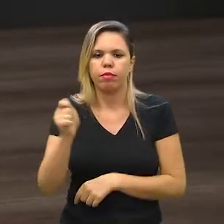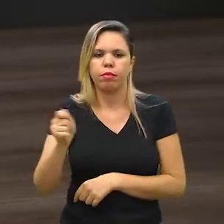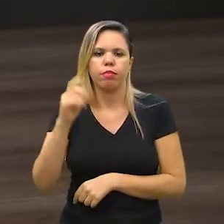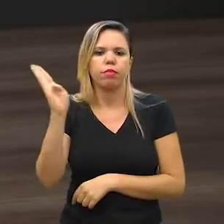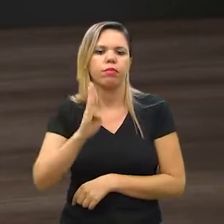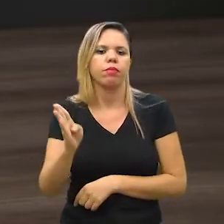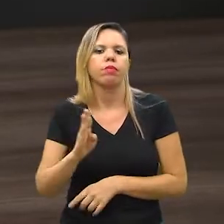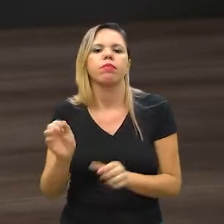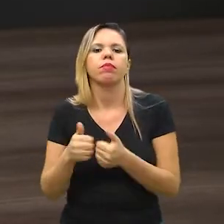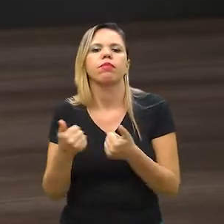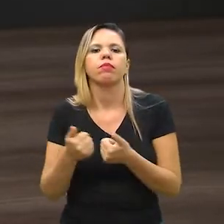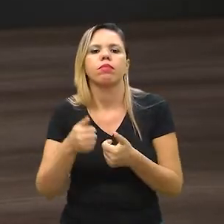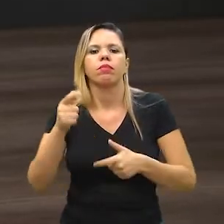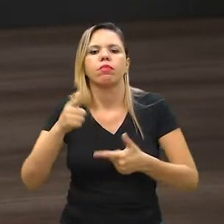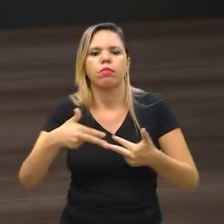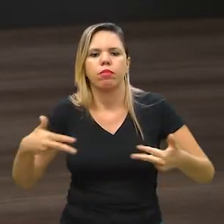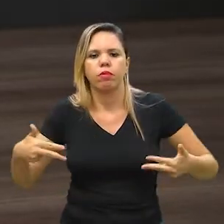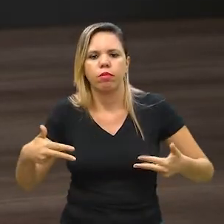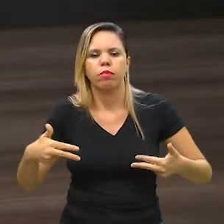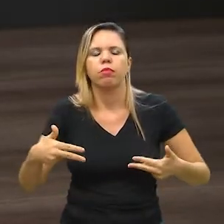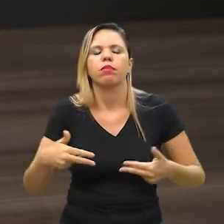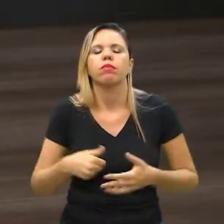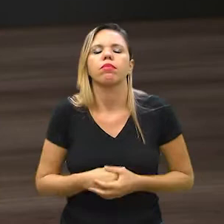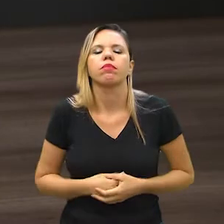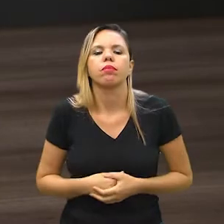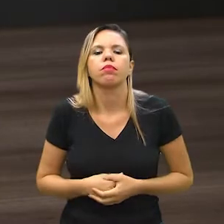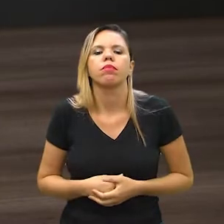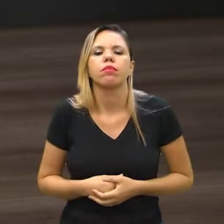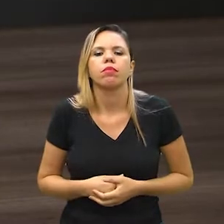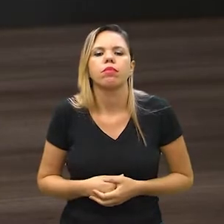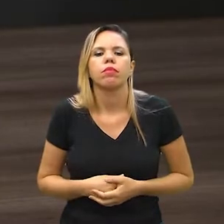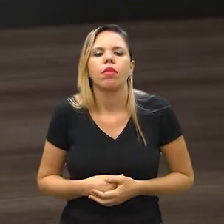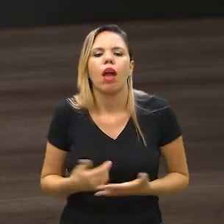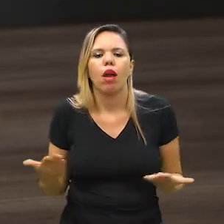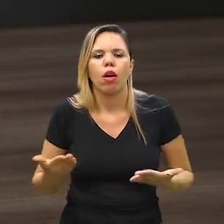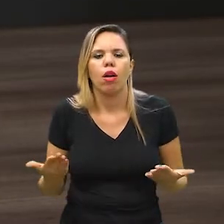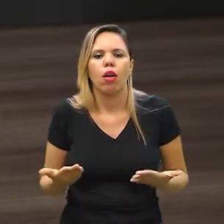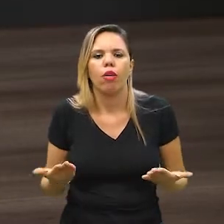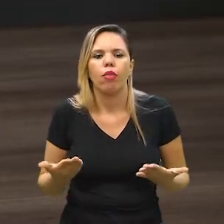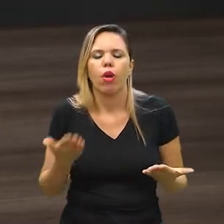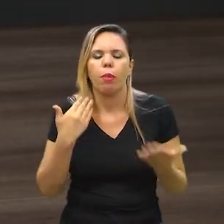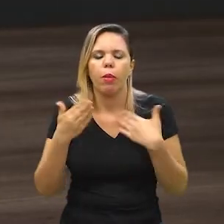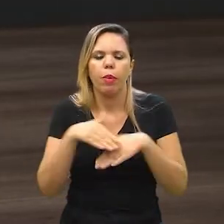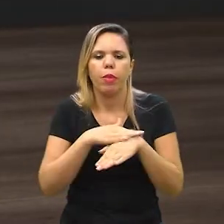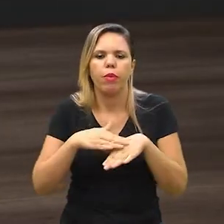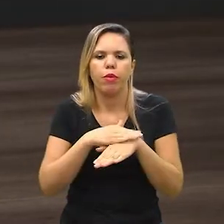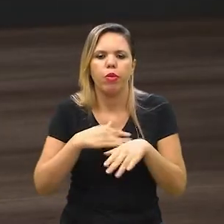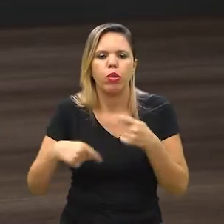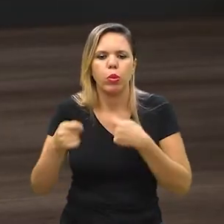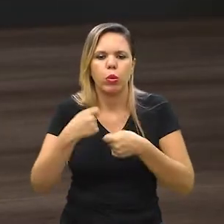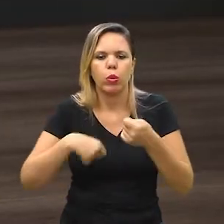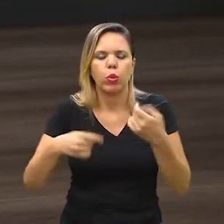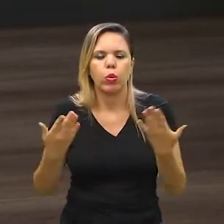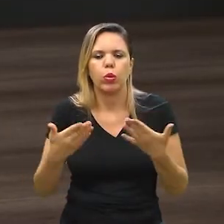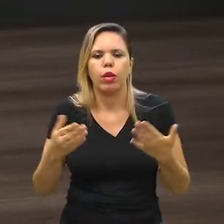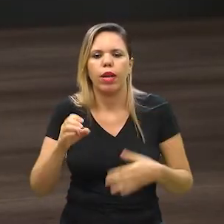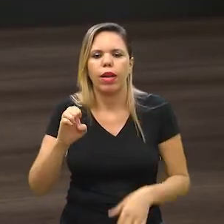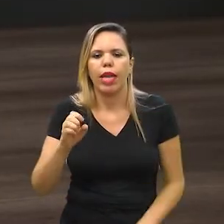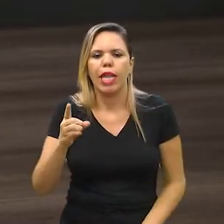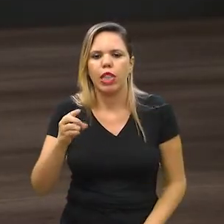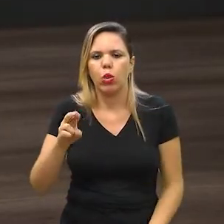de Panificação e Confeitaria. E é neste cenário que nós vamos conversar hoje com o